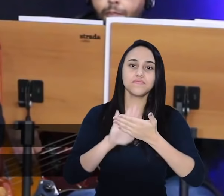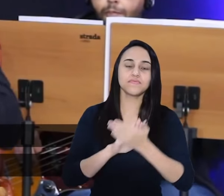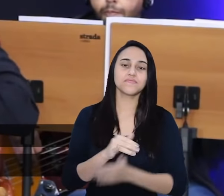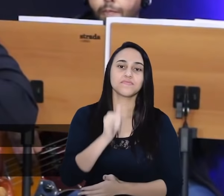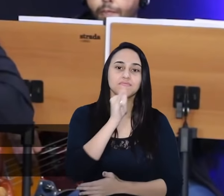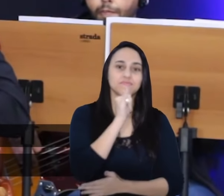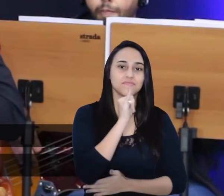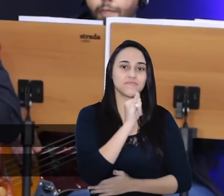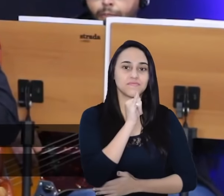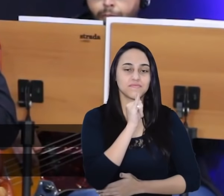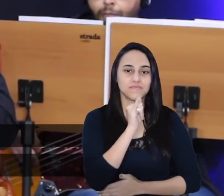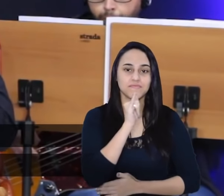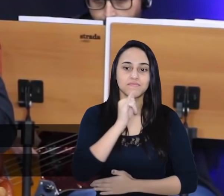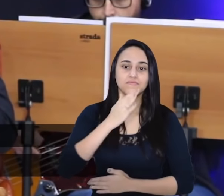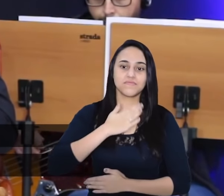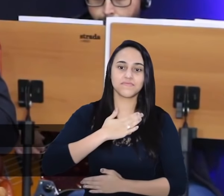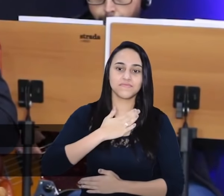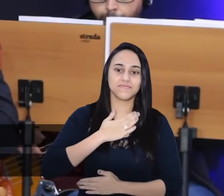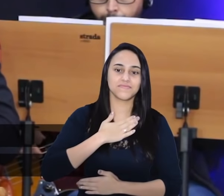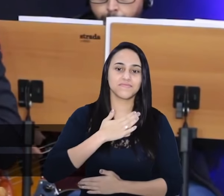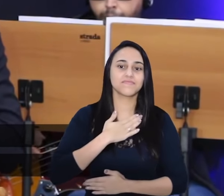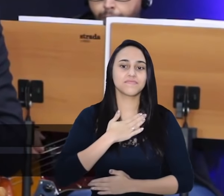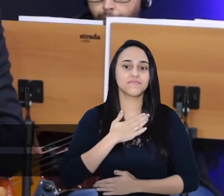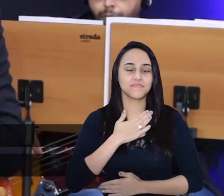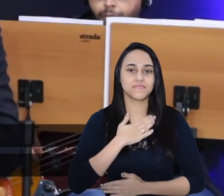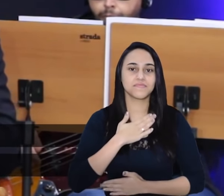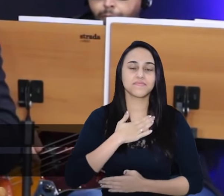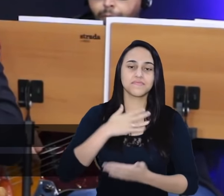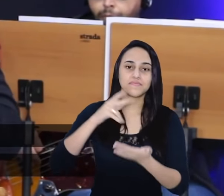mãos. É um exemplo pra mim,